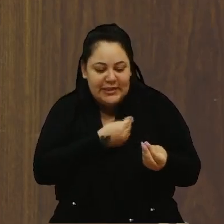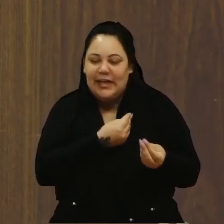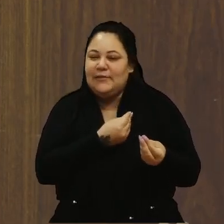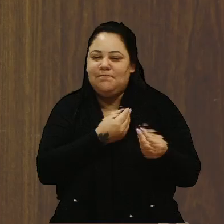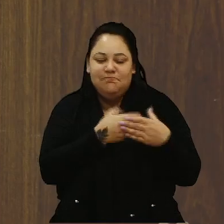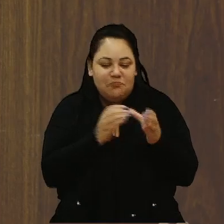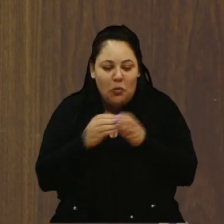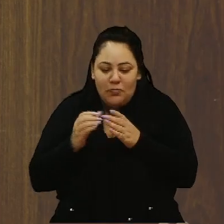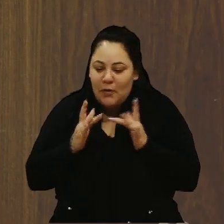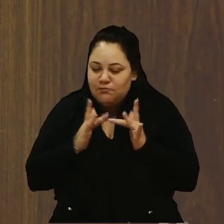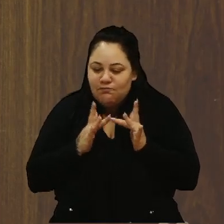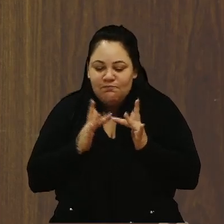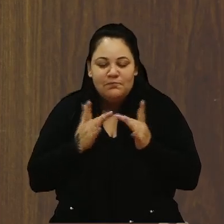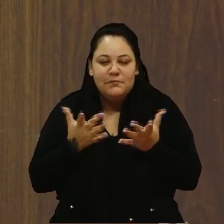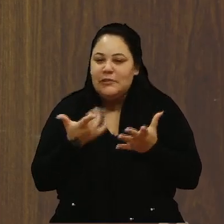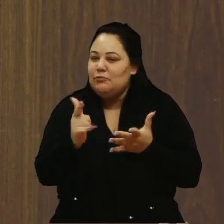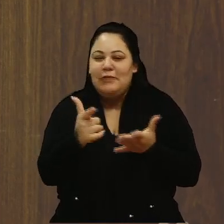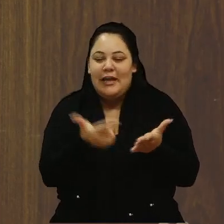que ver